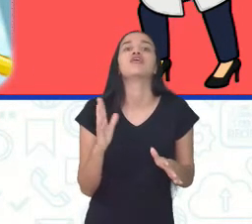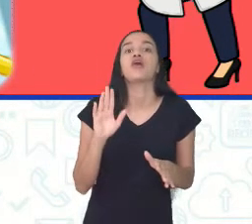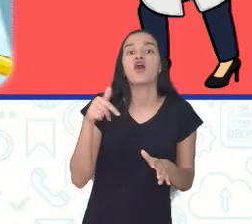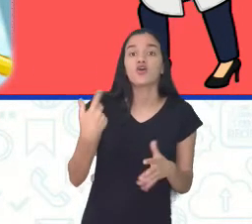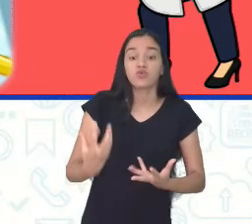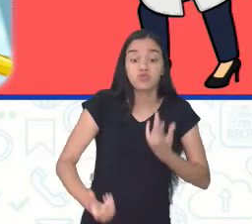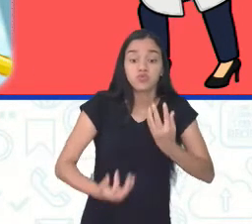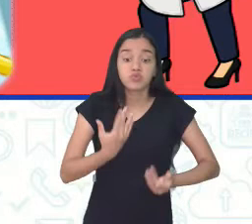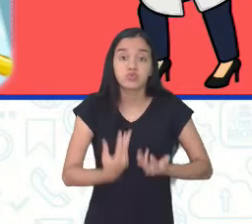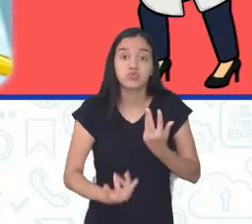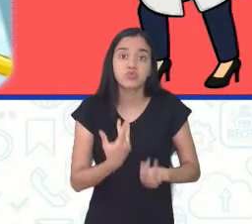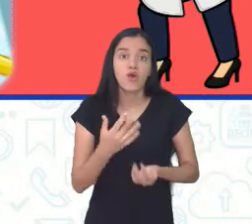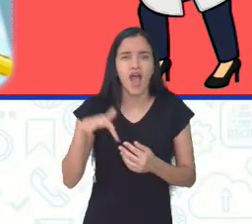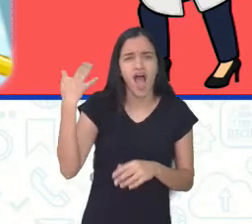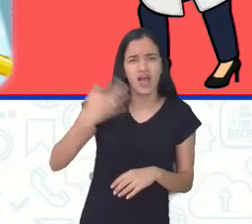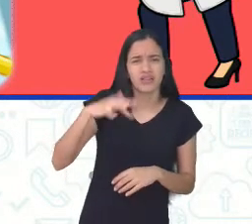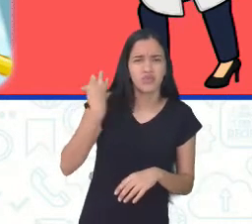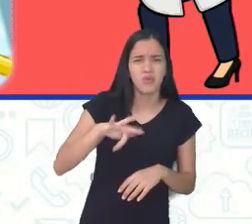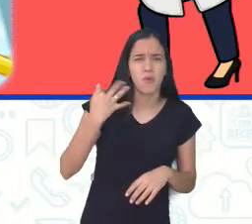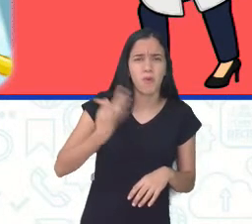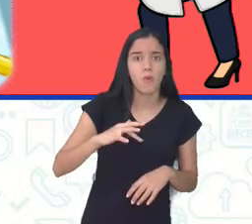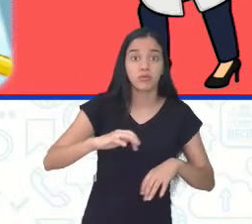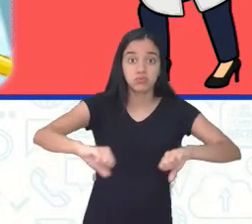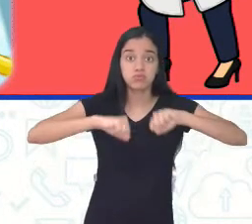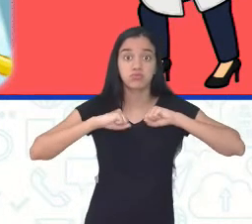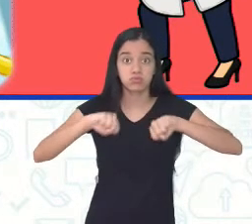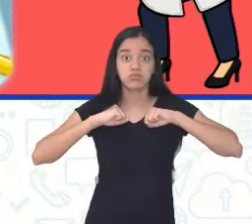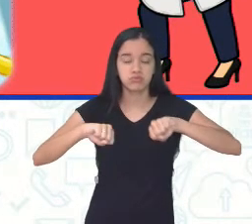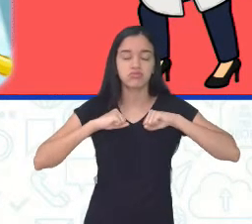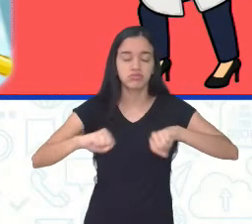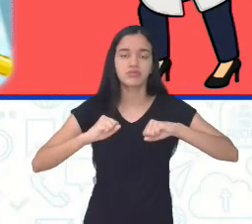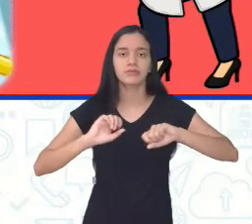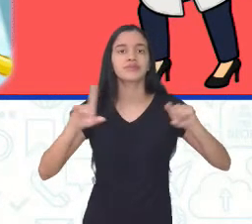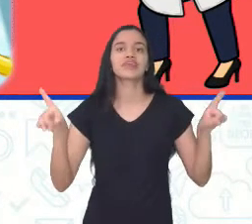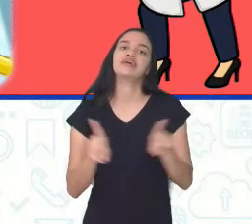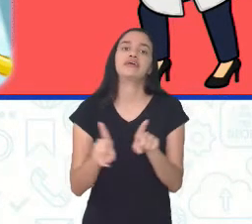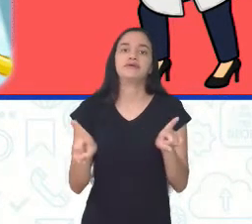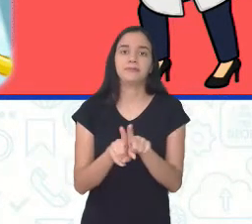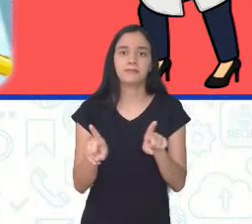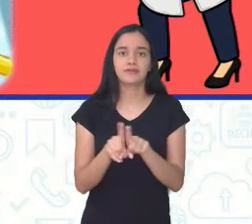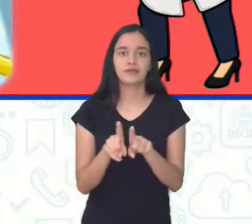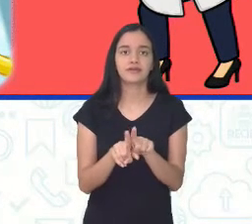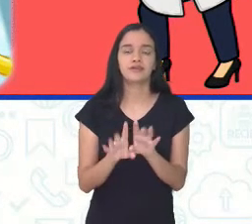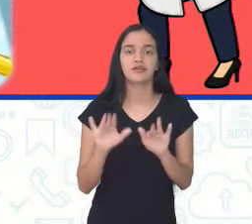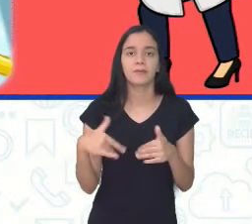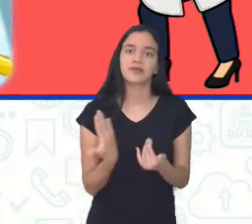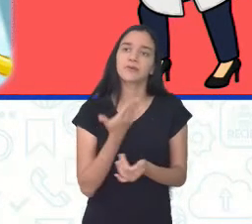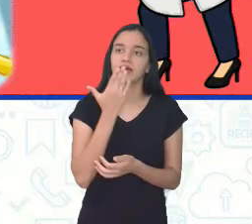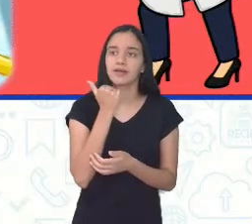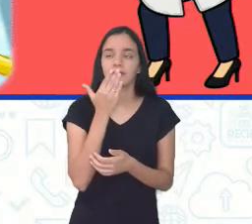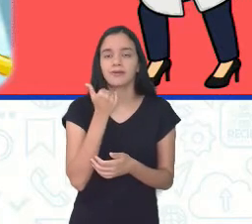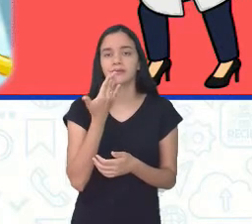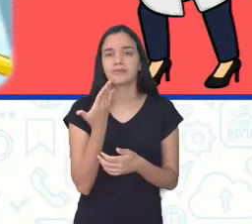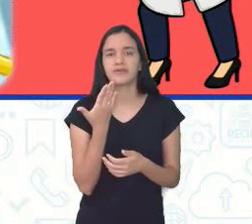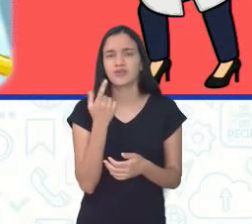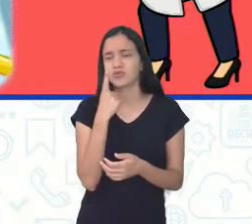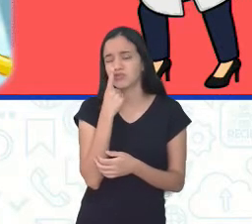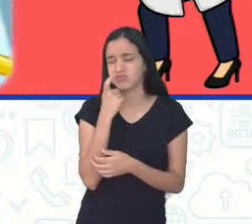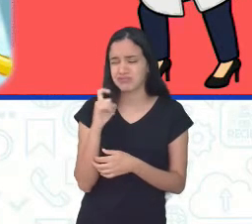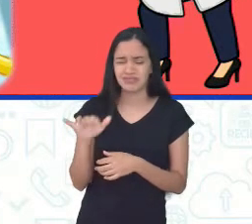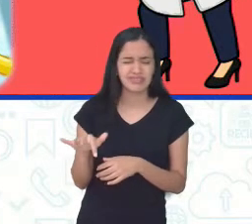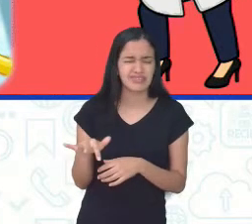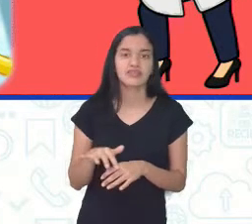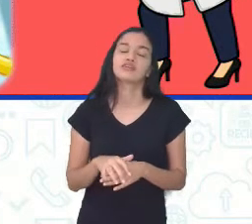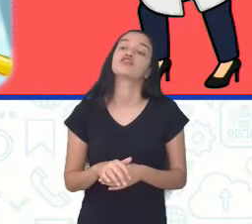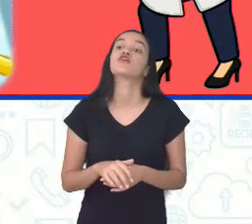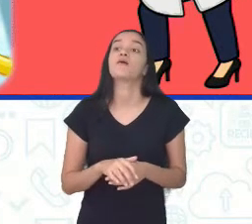do fogo, a dor, a adrenalina, né? E também a questão aí de um alimento estragado que aí está colocando